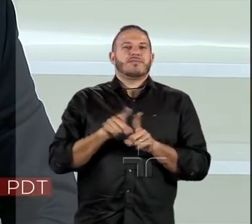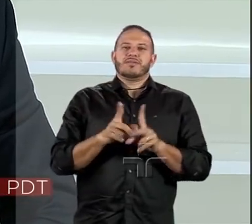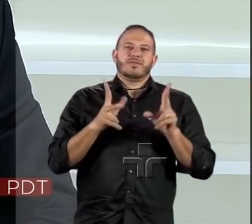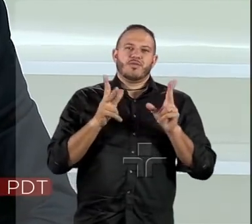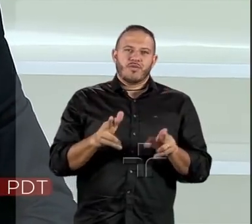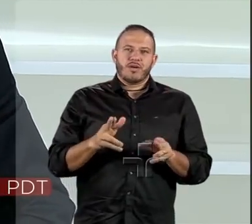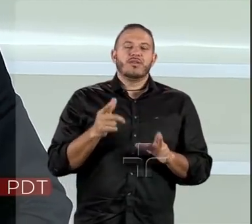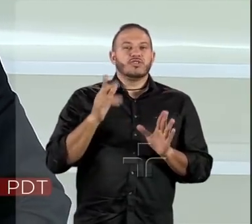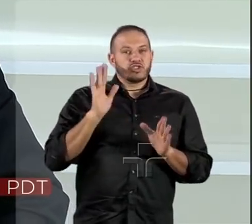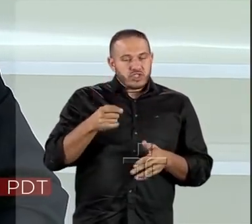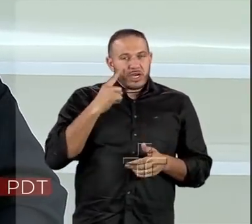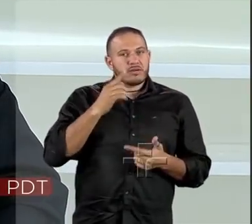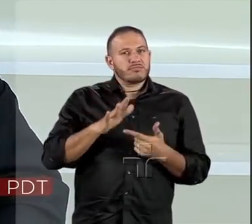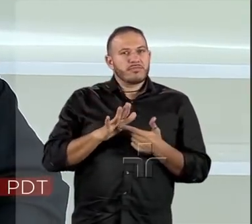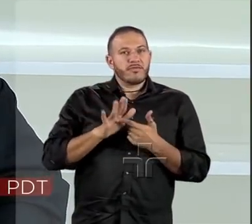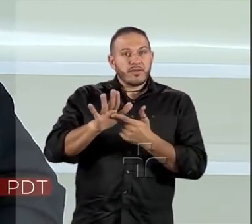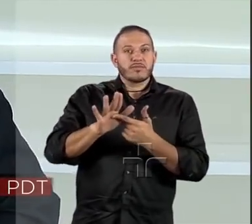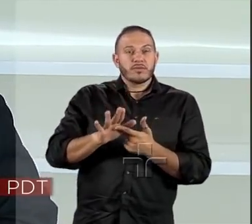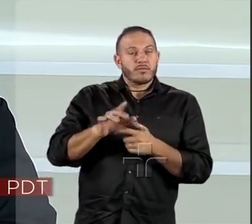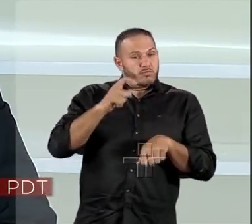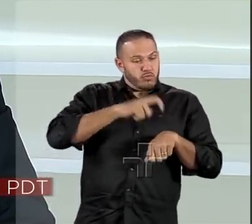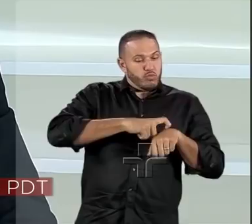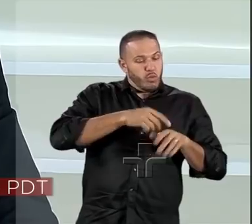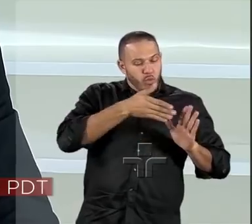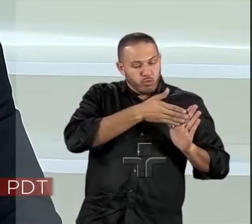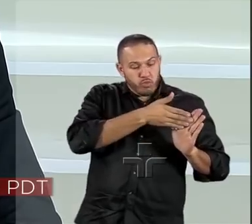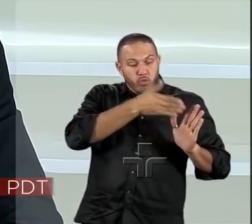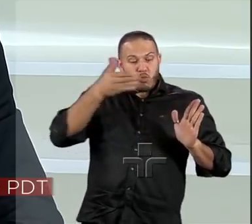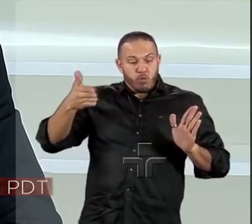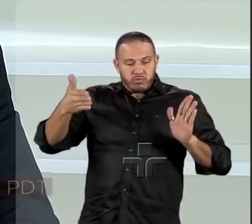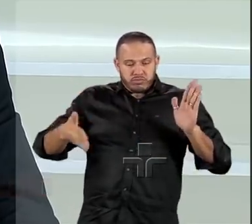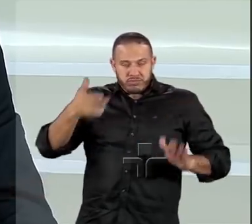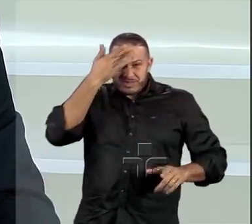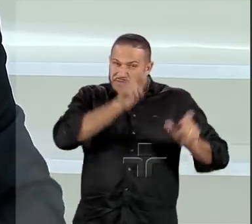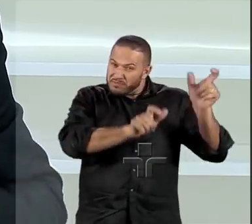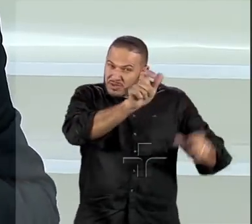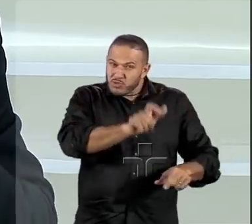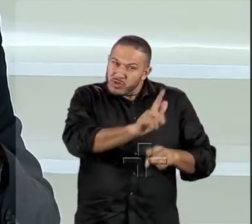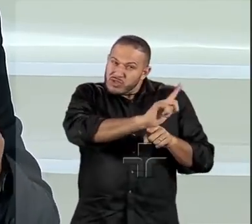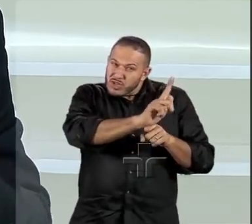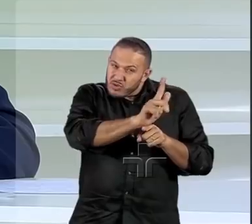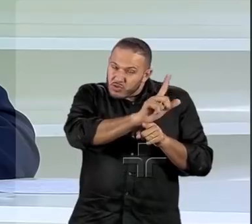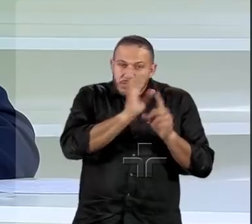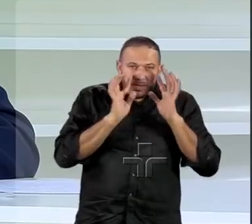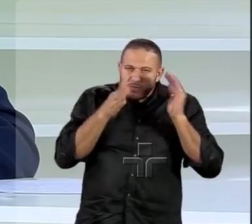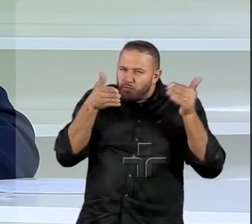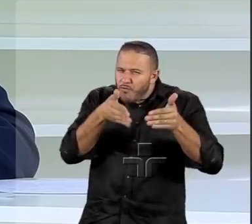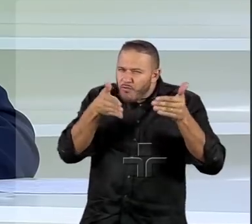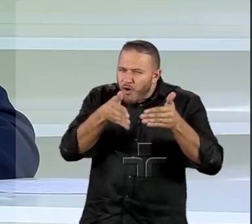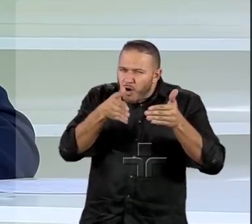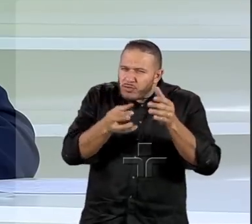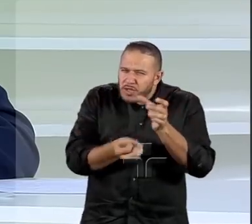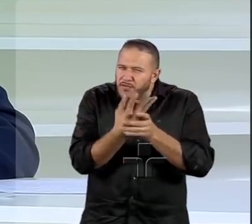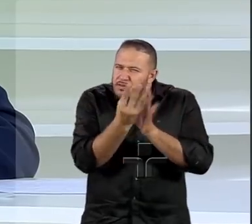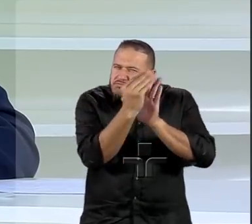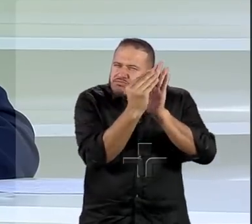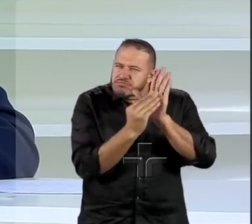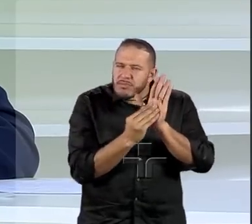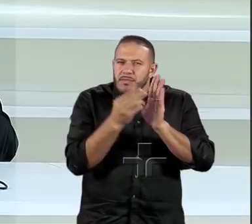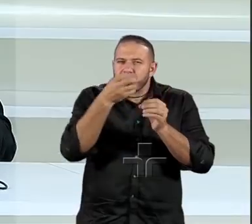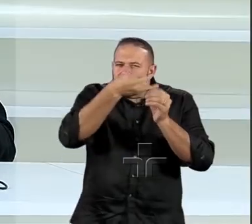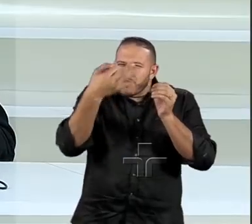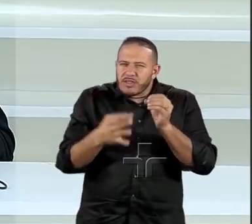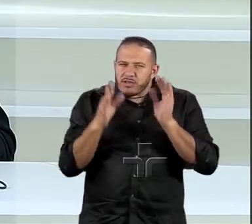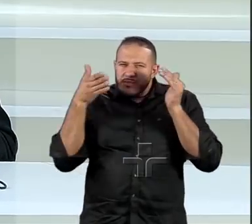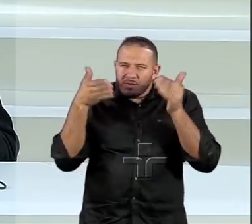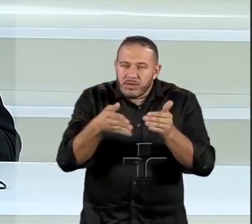Nós qualificamos, inclusive, em longa duração, gestores para aquilo que nós estávamos implantando, para definir uma lógica. Mas